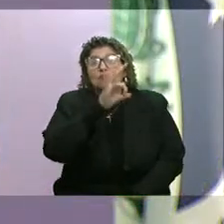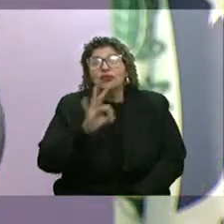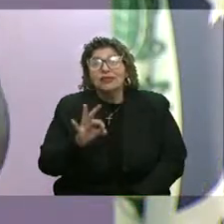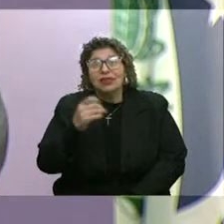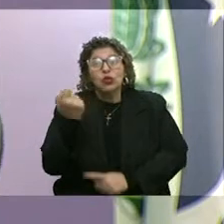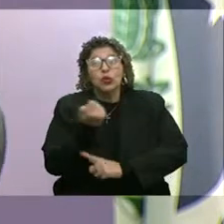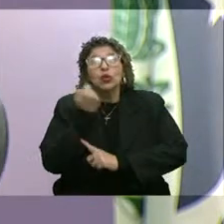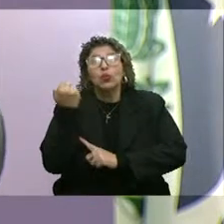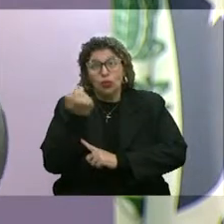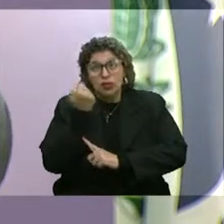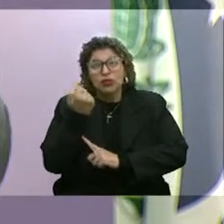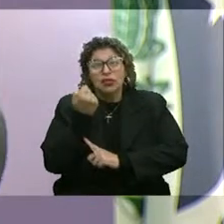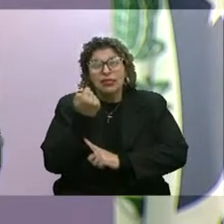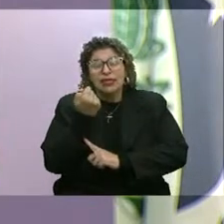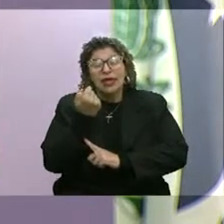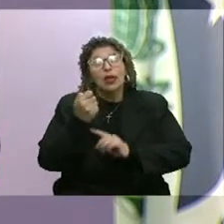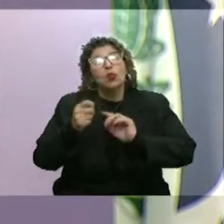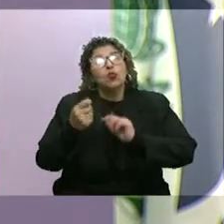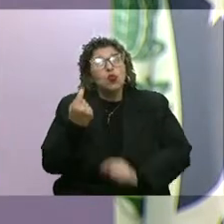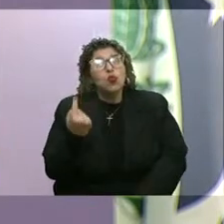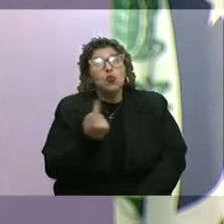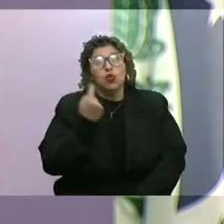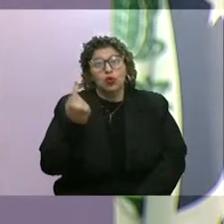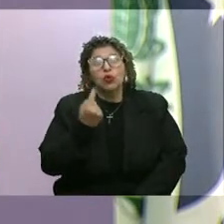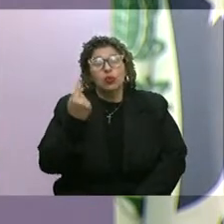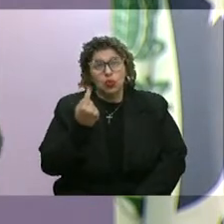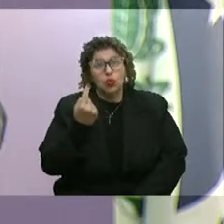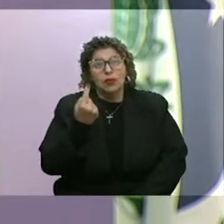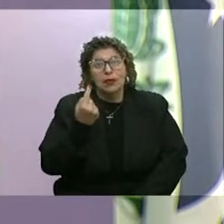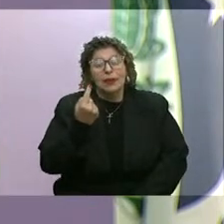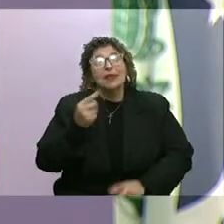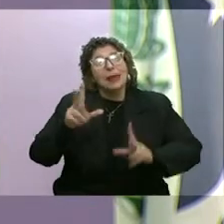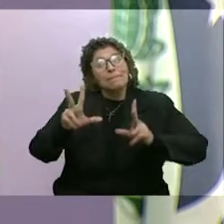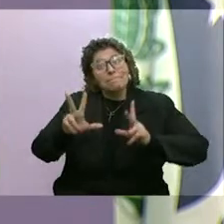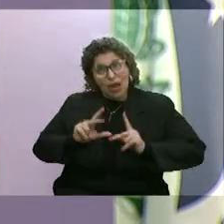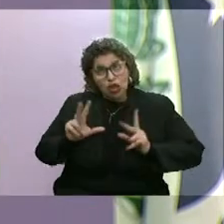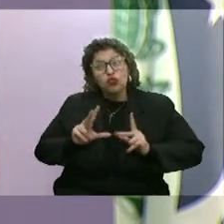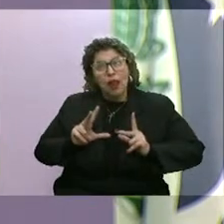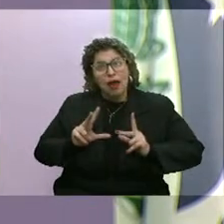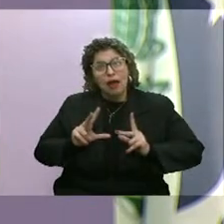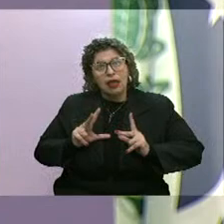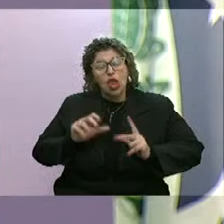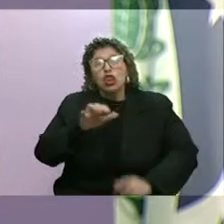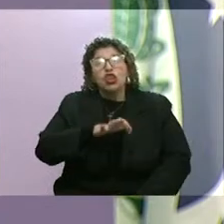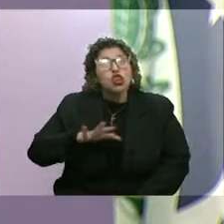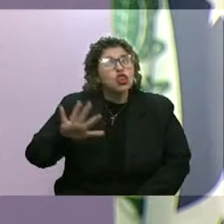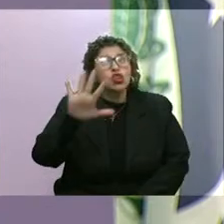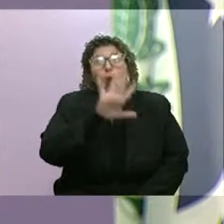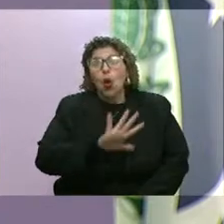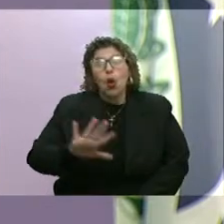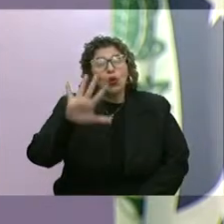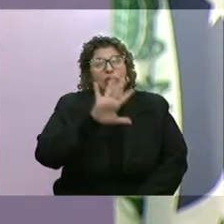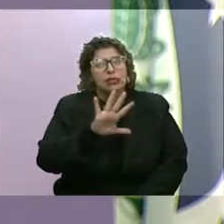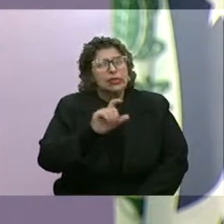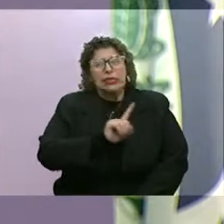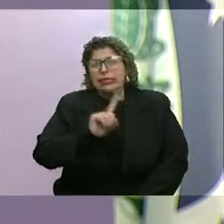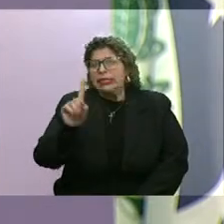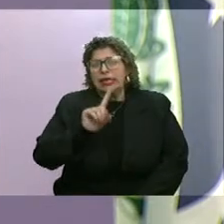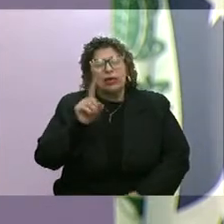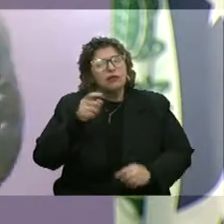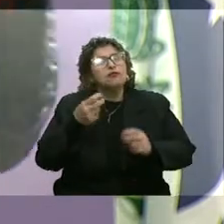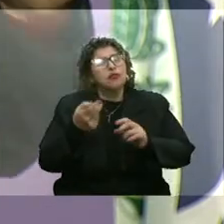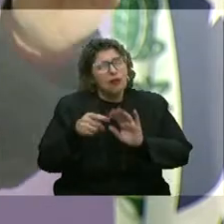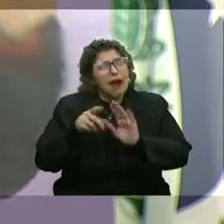dos gaúchos que têm única e exclusivamente sistema de saúde privado. Todos eles, quase sempre disse, não, eu vou